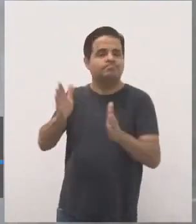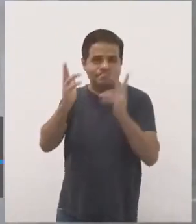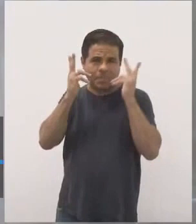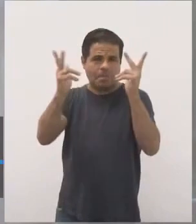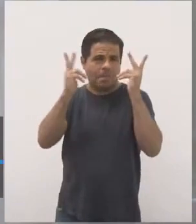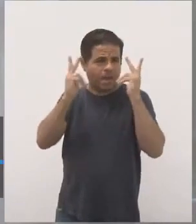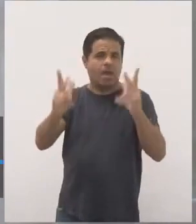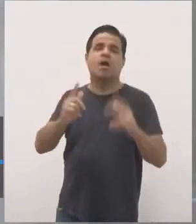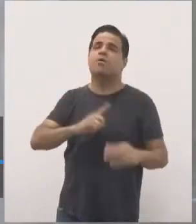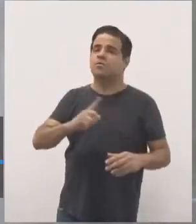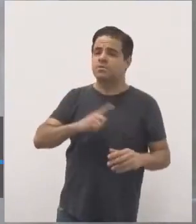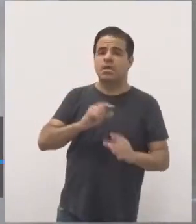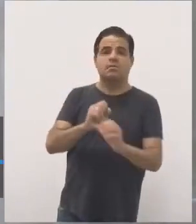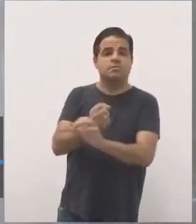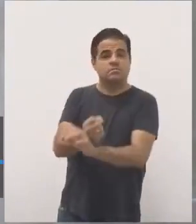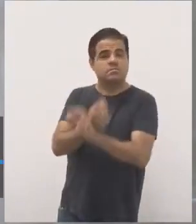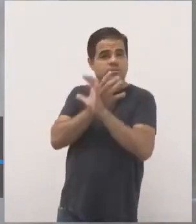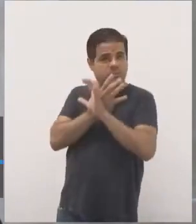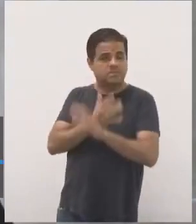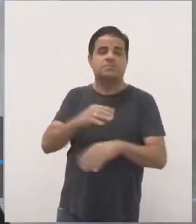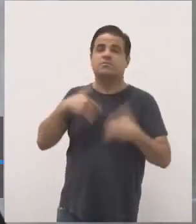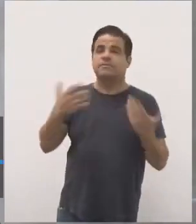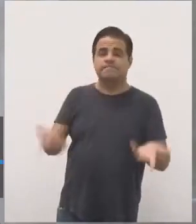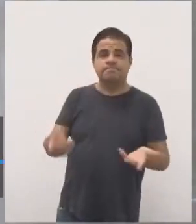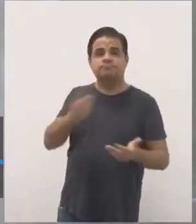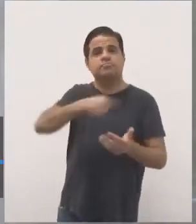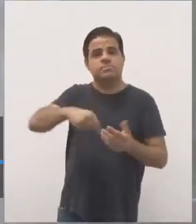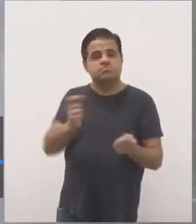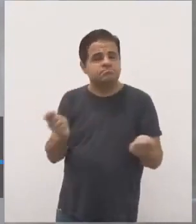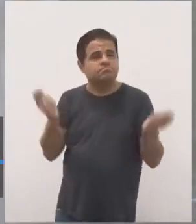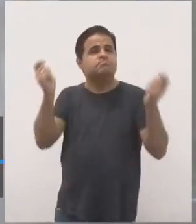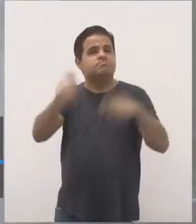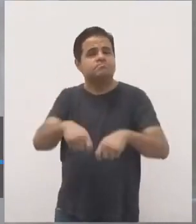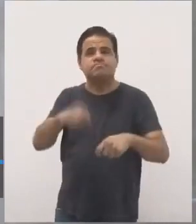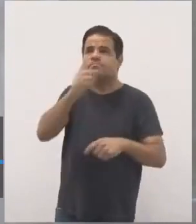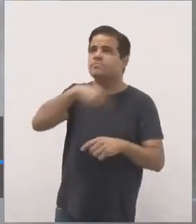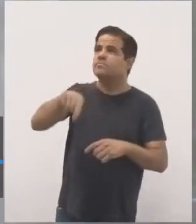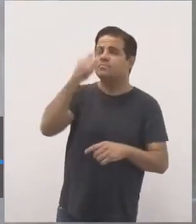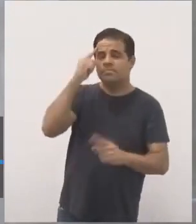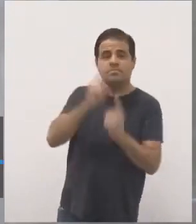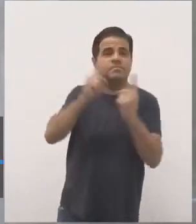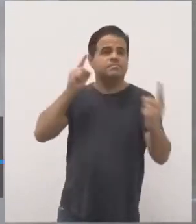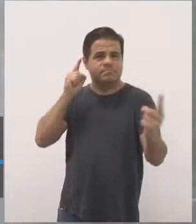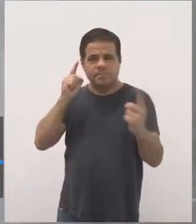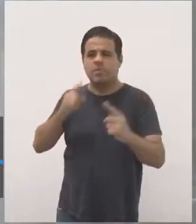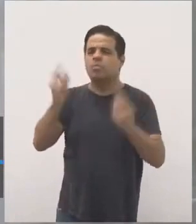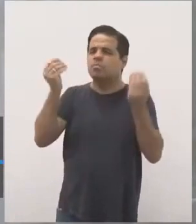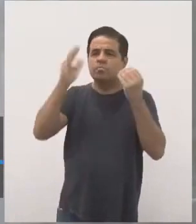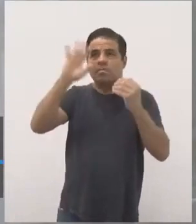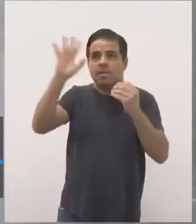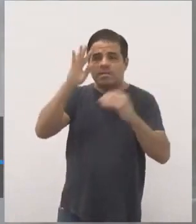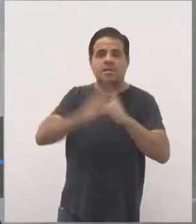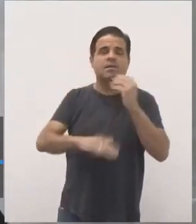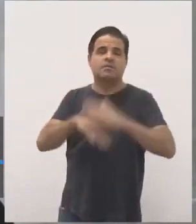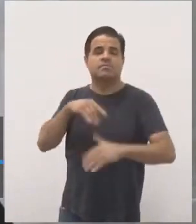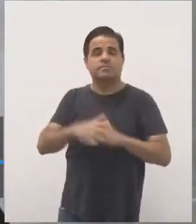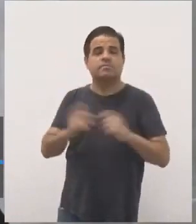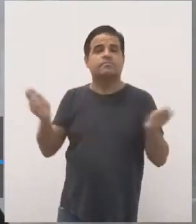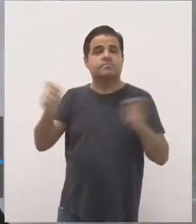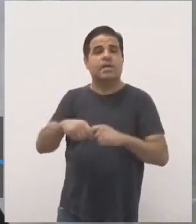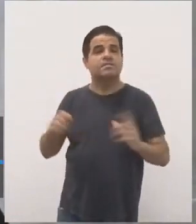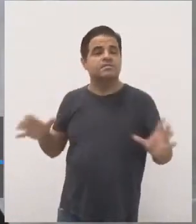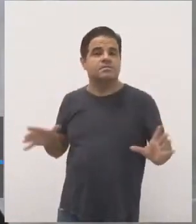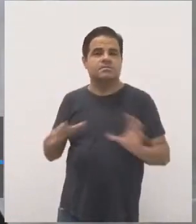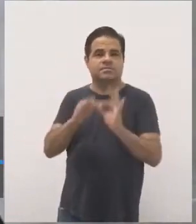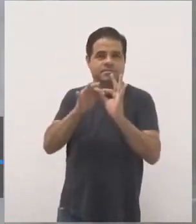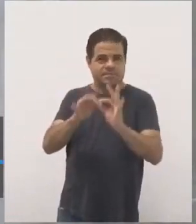normal, tem o distanciamento. Então, como é que a gente poderia pensar em ações, né, que